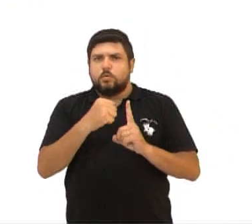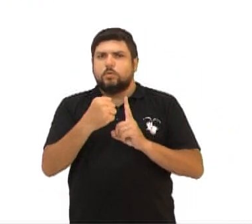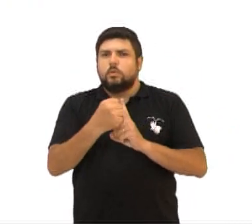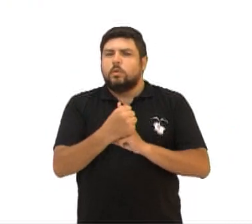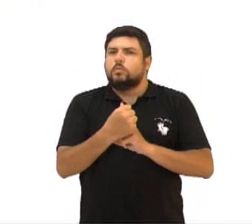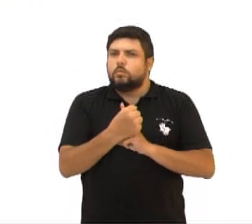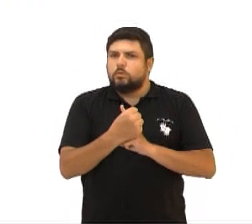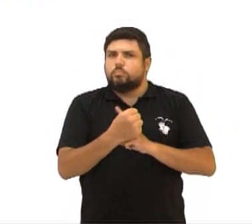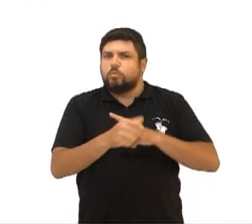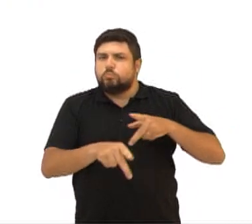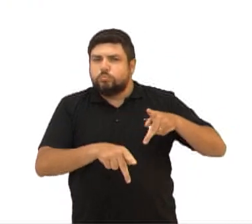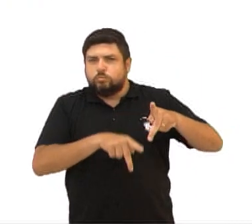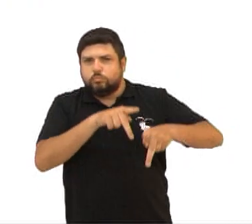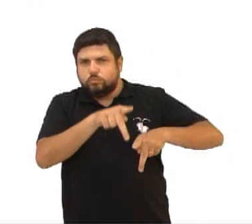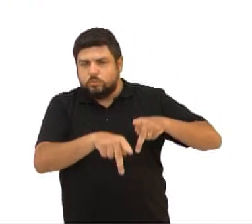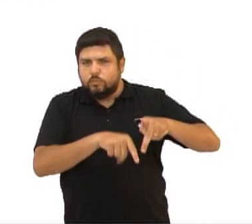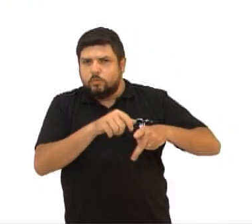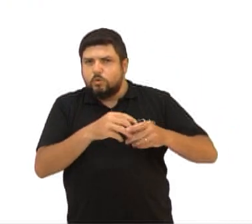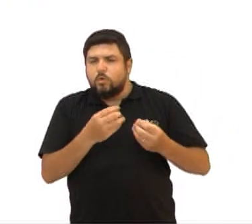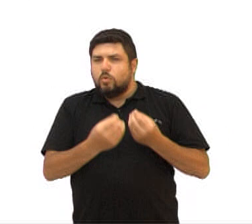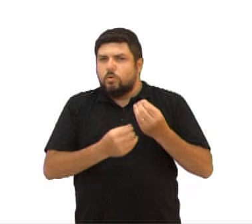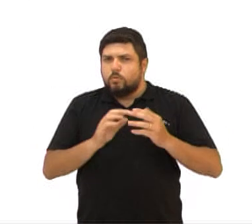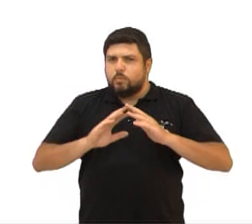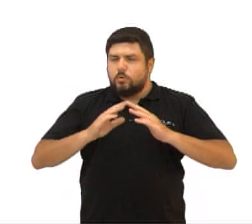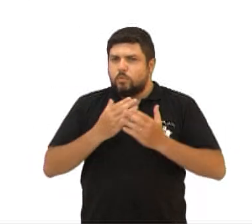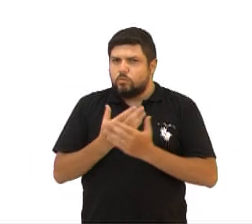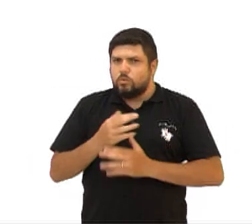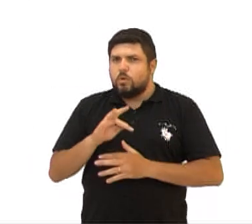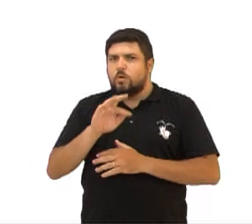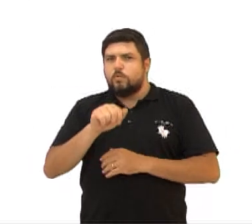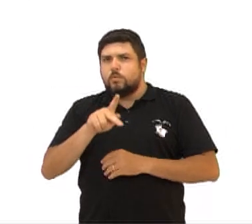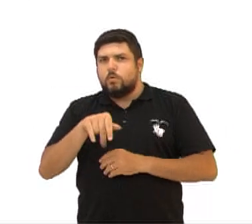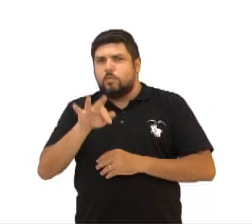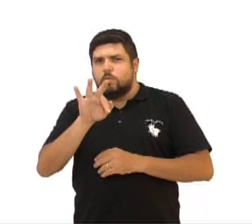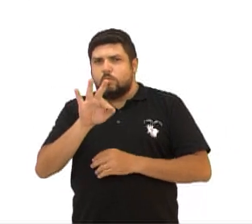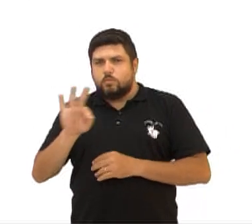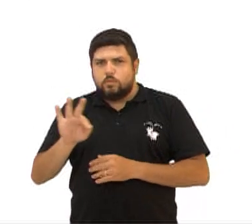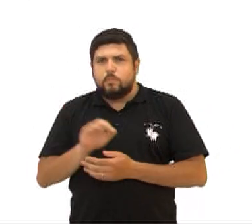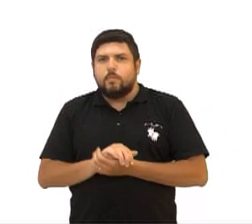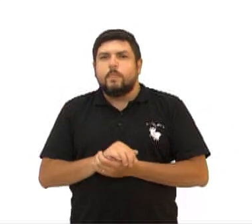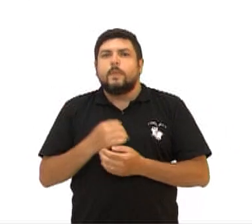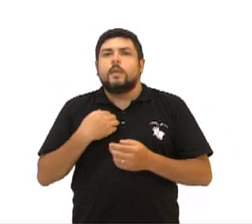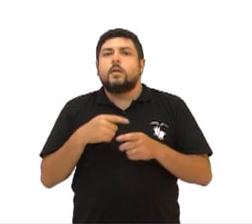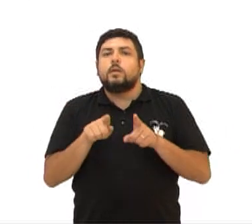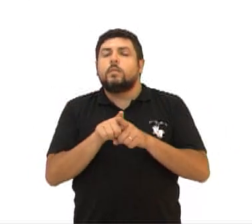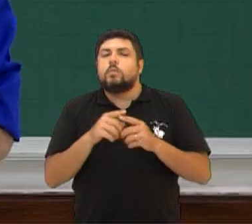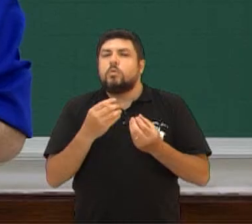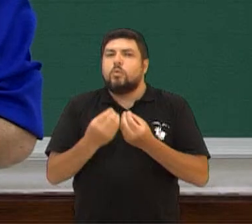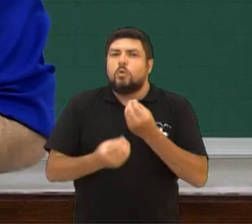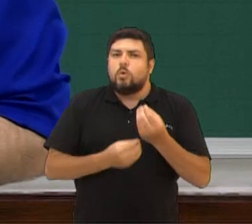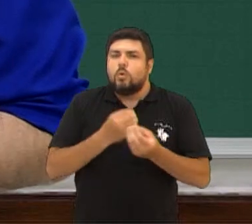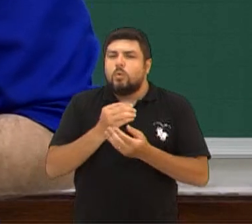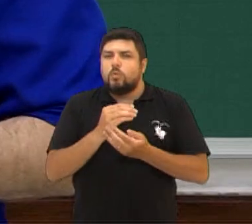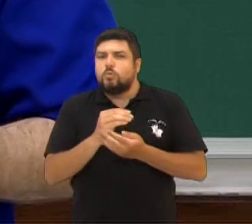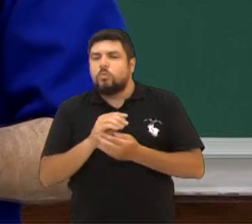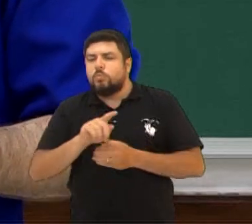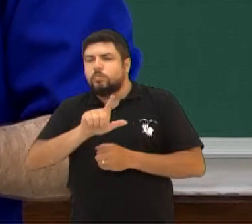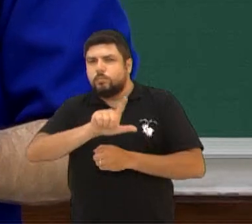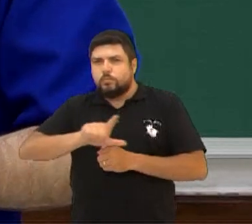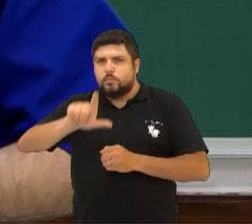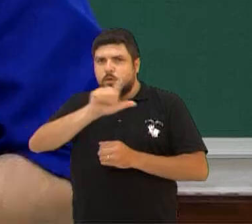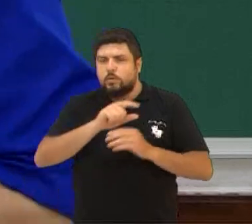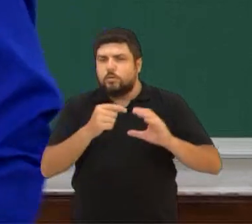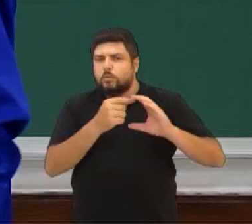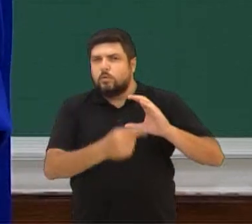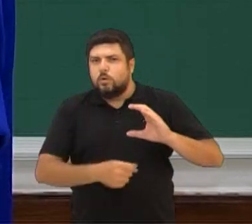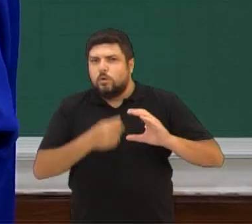conceito que começa a aparecer a partir da Escola de Frankfurt e como a lógica capitalista se apropria da sociedade de massa